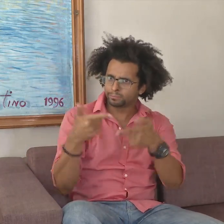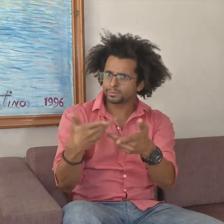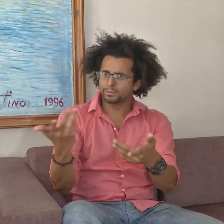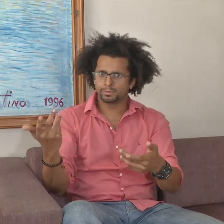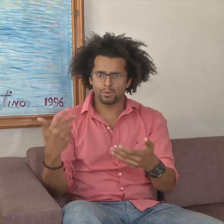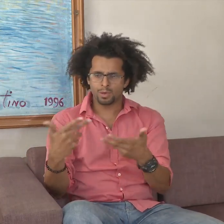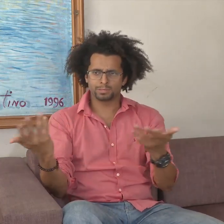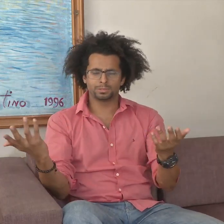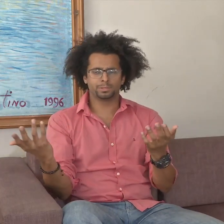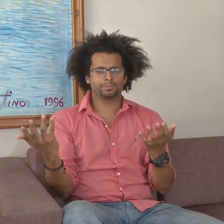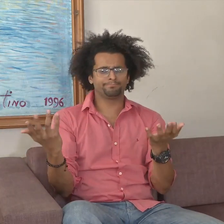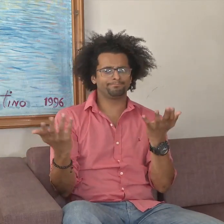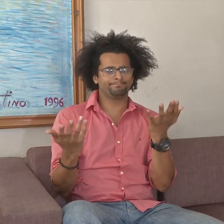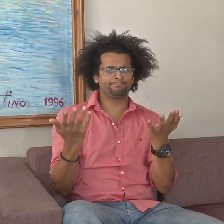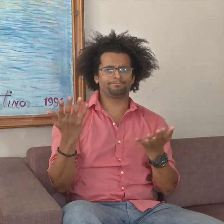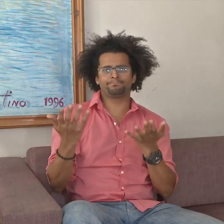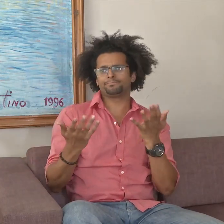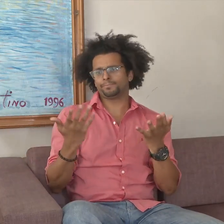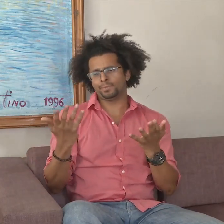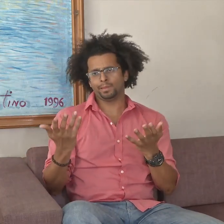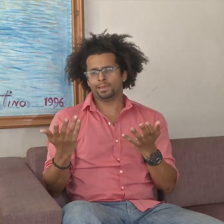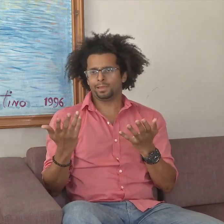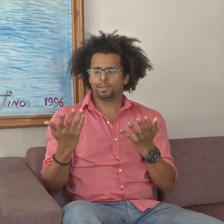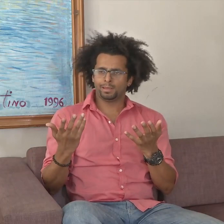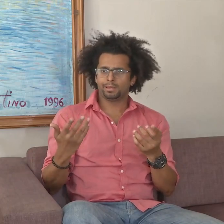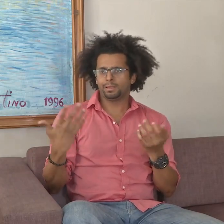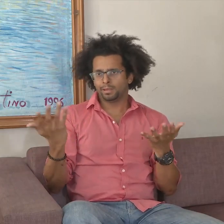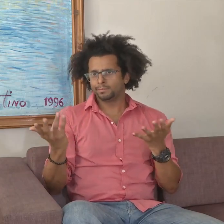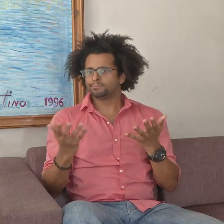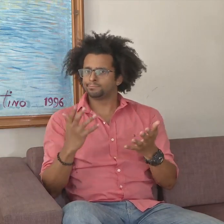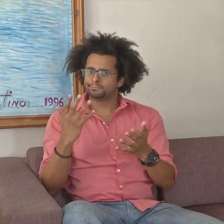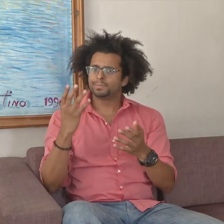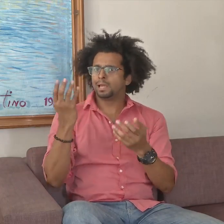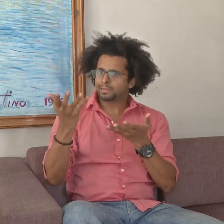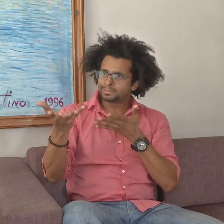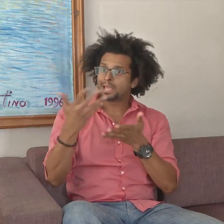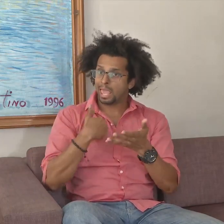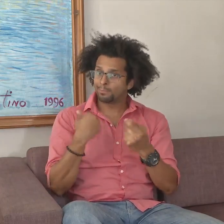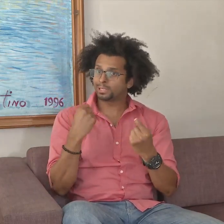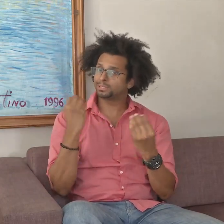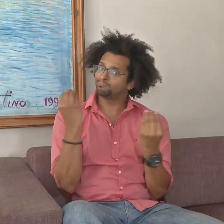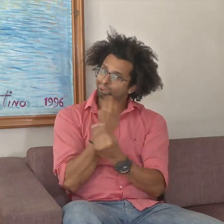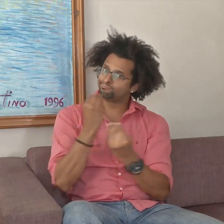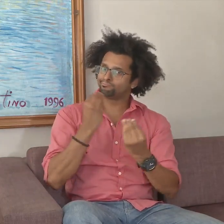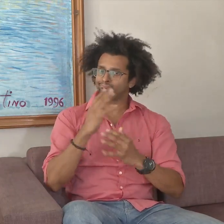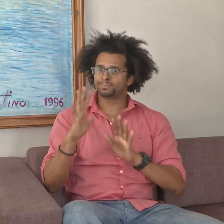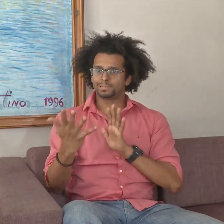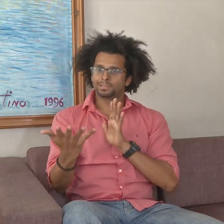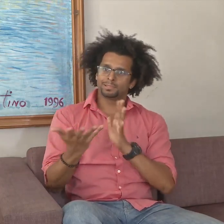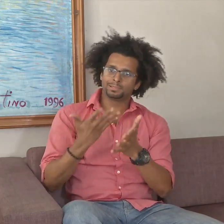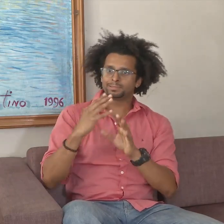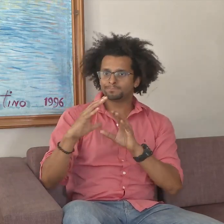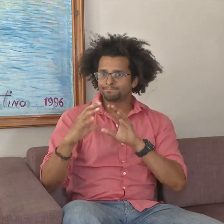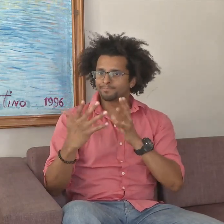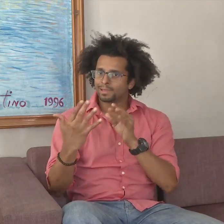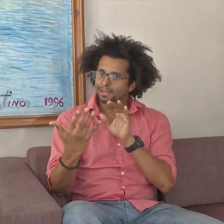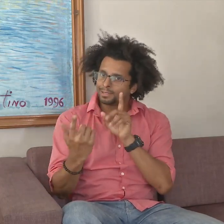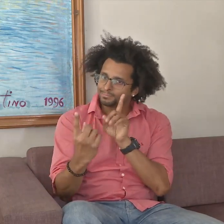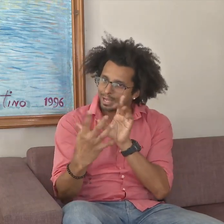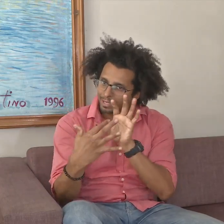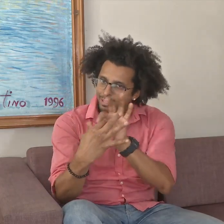os brancos também fazem guerras, também são violentos. Então, é muito, muito difícil. Eu tento com um jeito